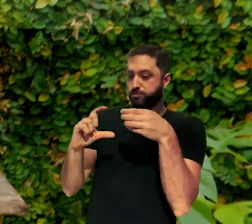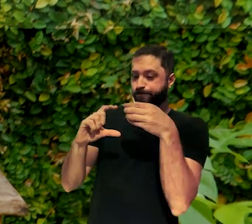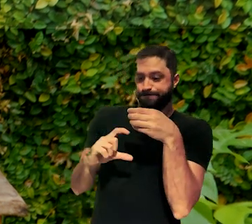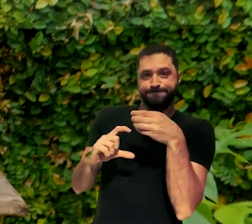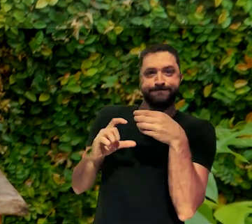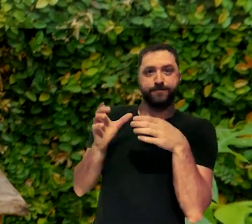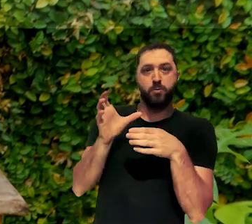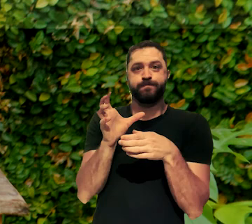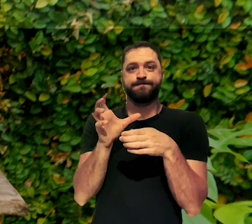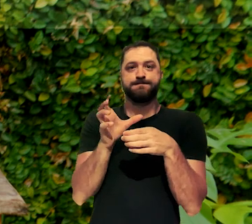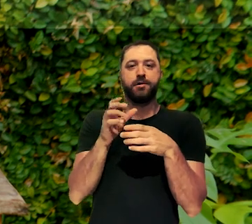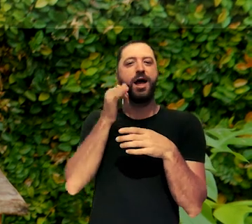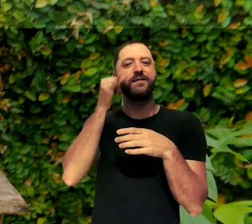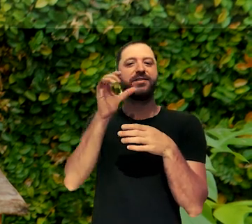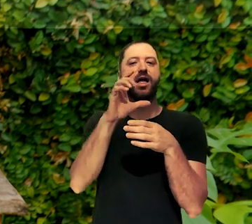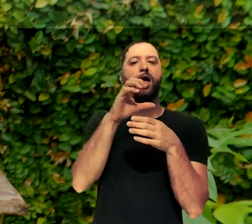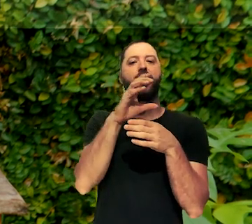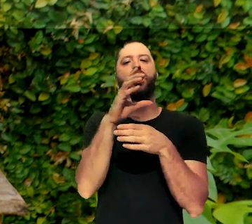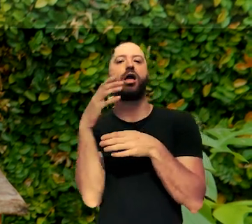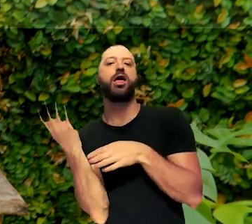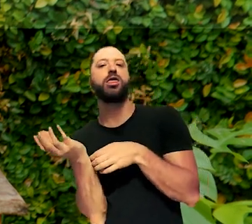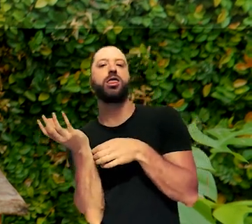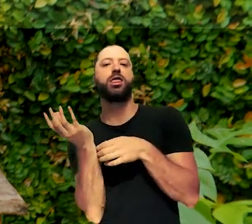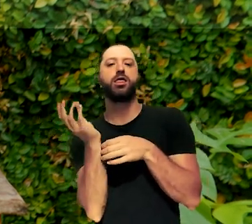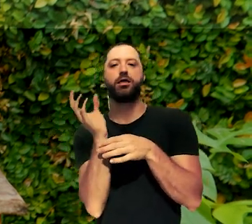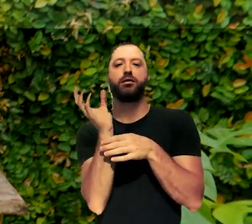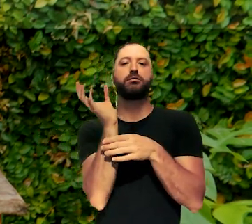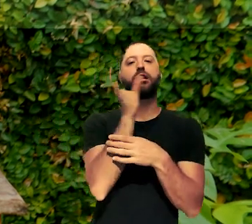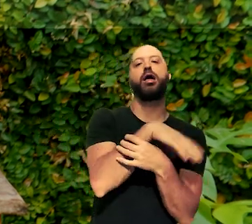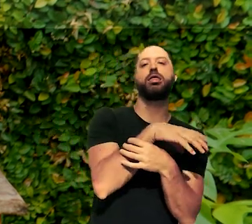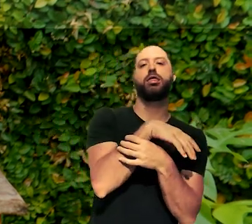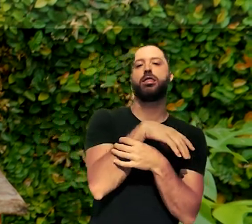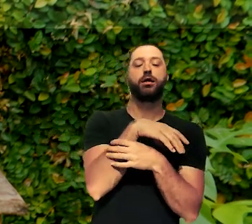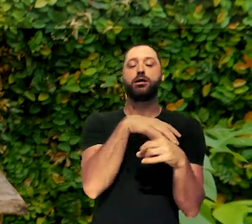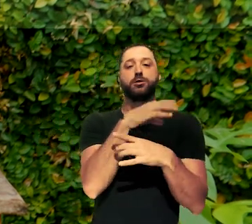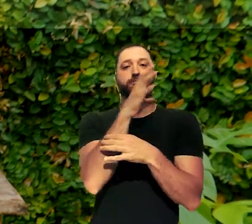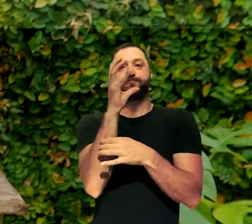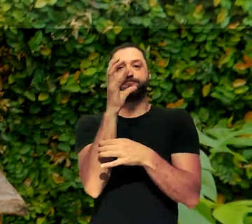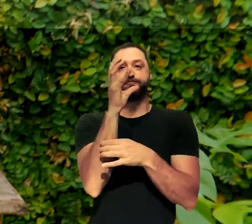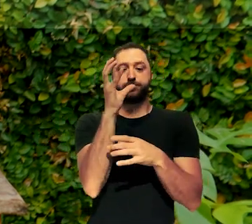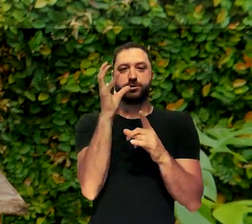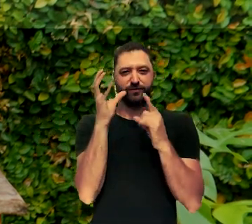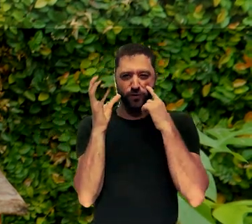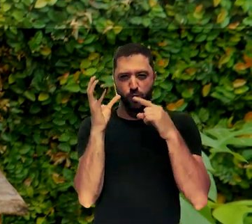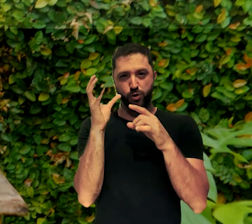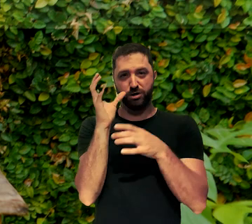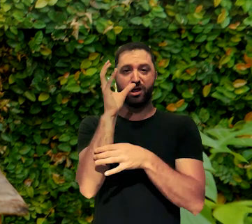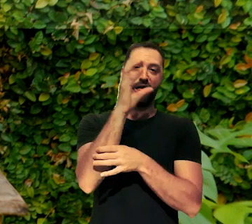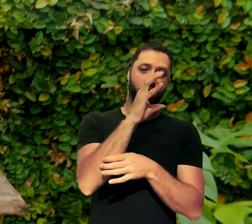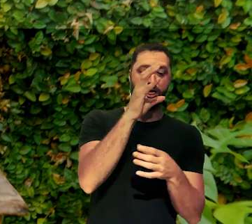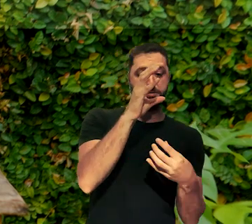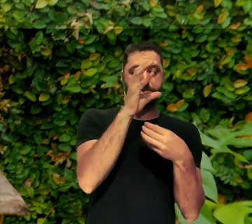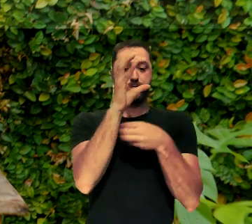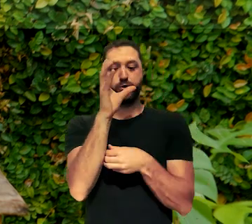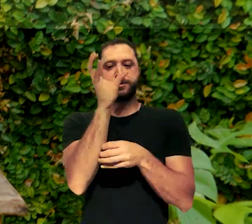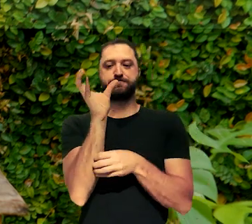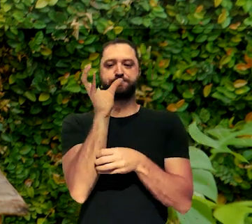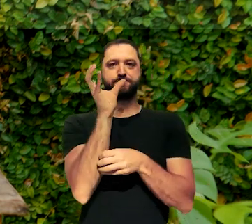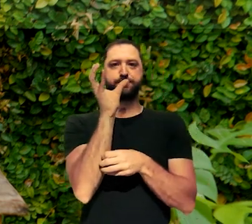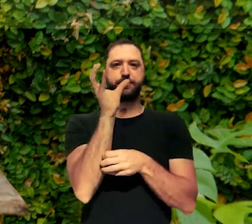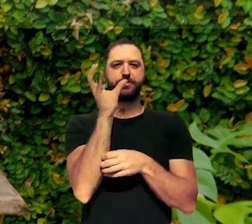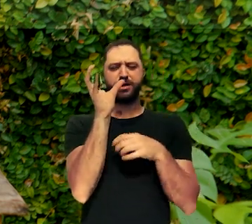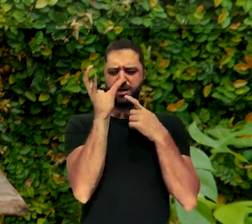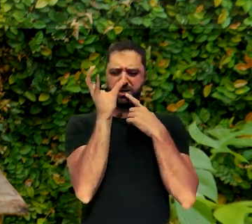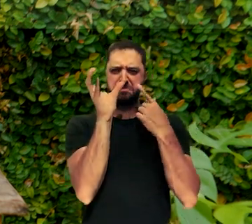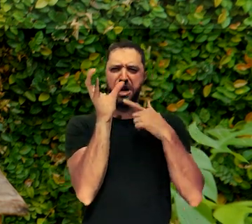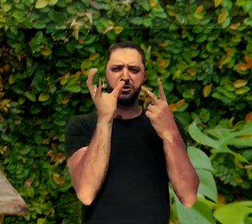dar uma estabilidade nela, para ela não ficar caindo, ó. Às vezes só uma é o suficiente, tá vendo que eu coloquei, ela já ficou firminha. Dá para colocar uma segunda ou não?